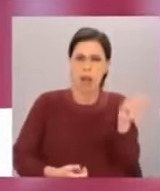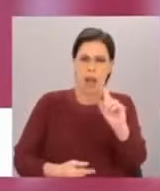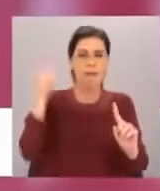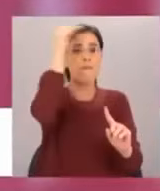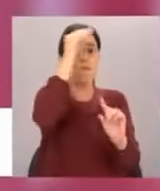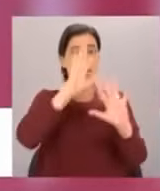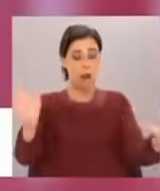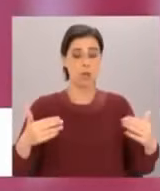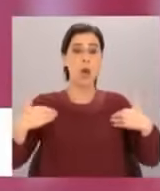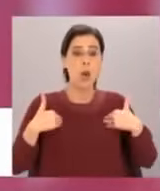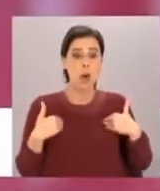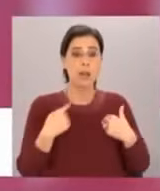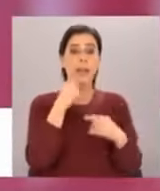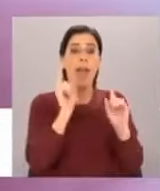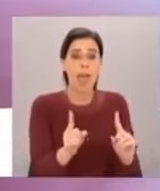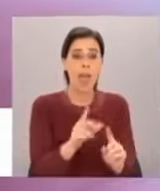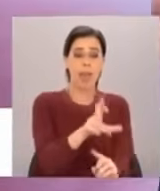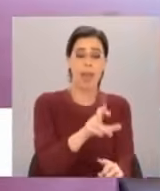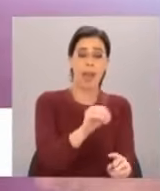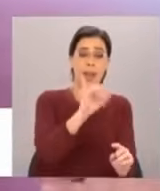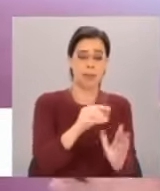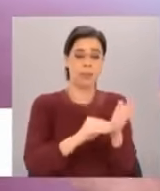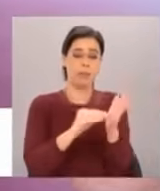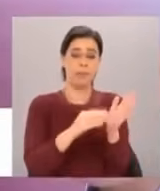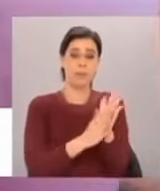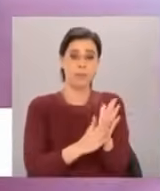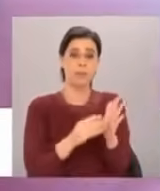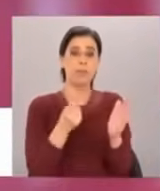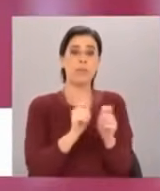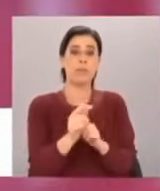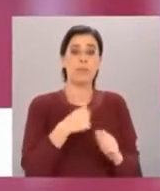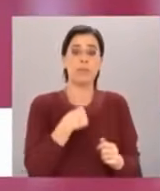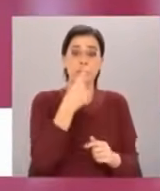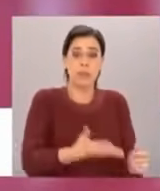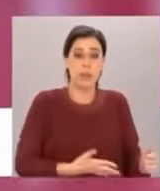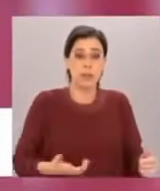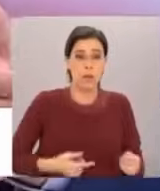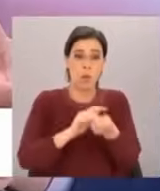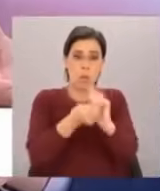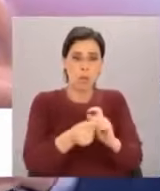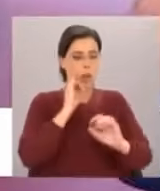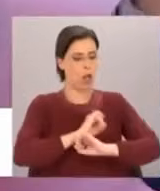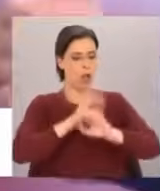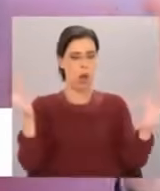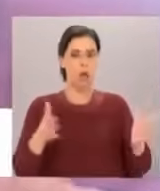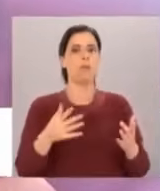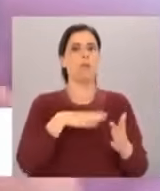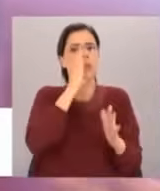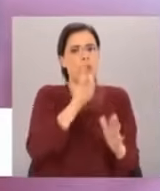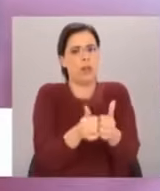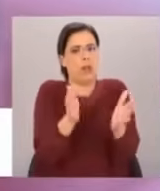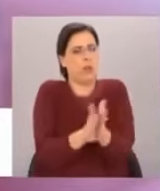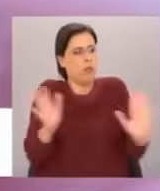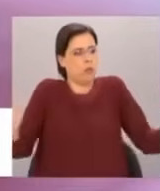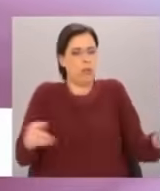desemprego chefe que nós nos referimos é a hora se não as queria isso precisa de Museu eu creio fica isso logo na sempre tem êxito